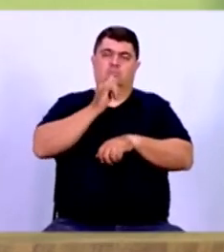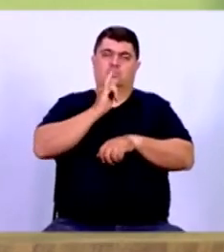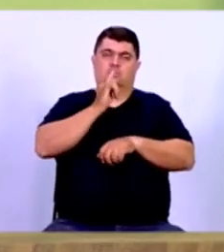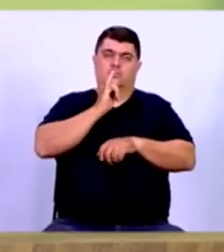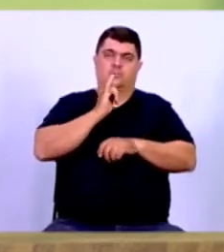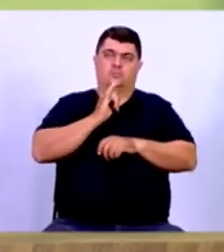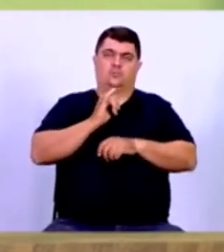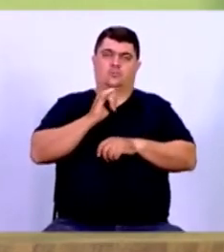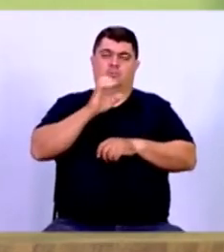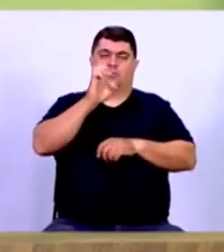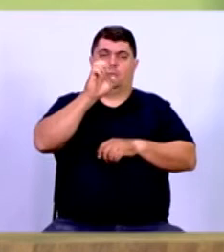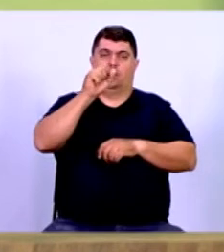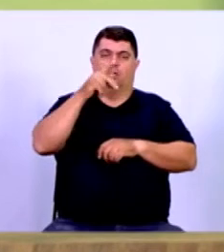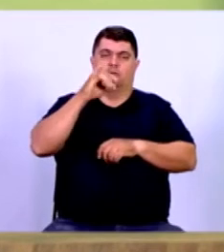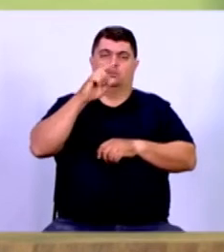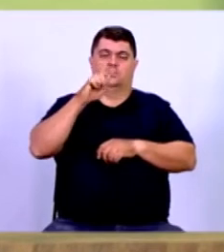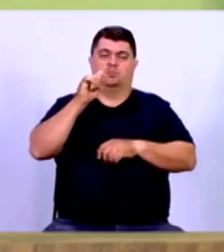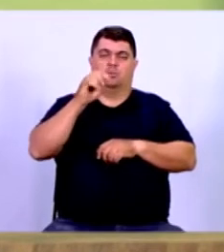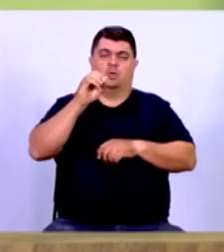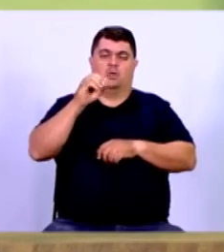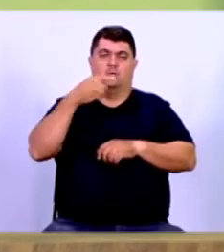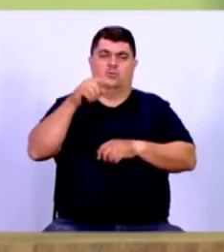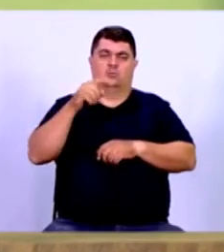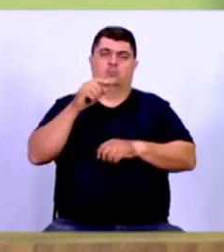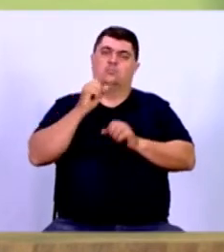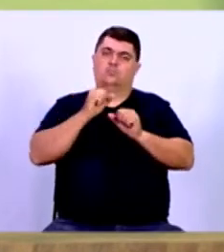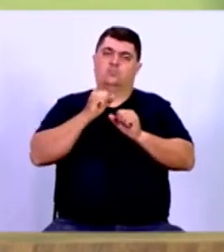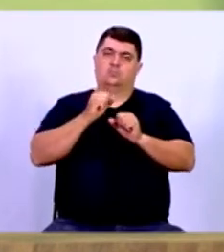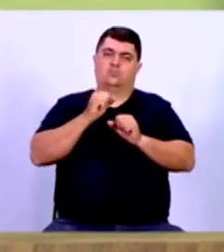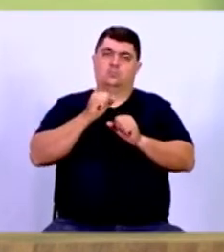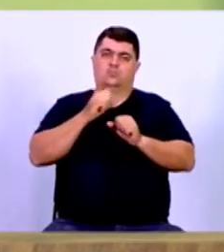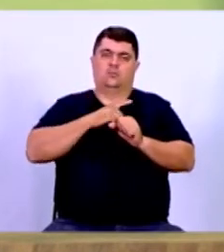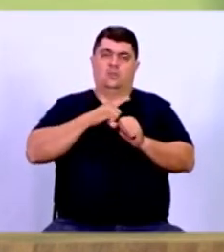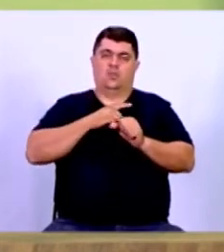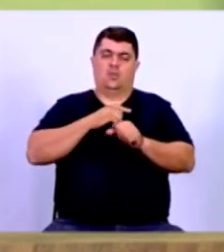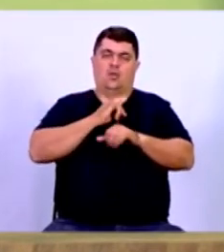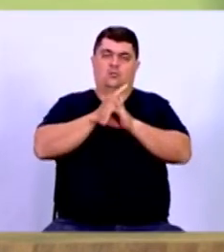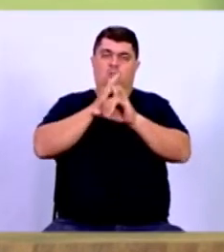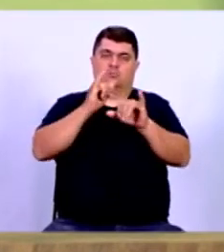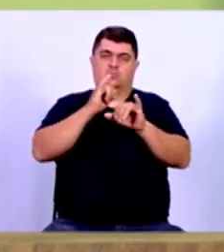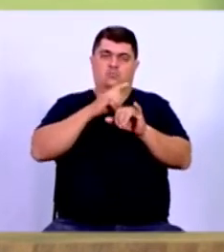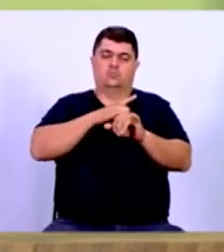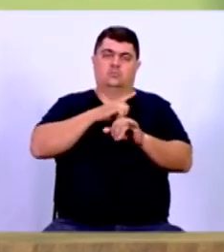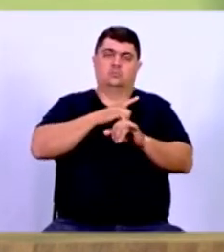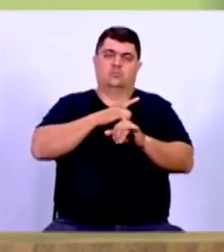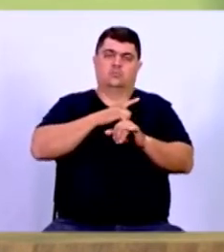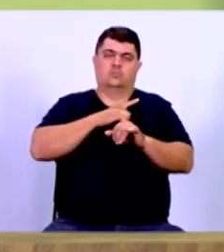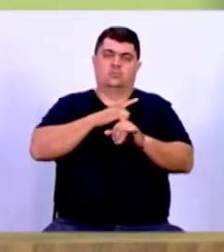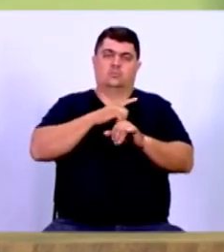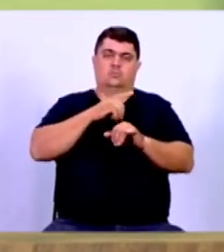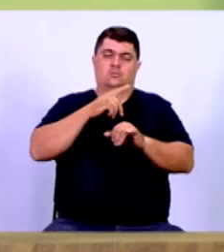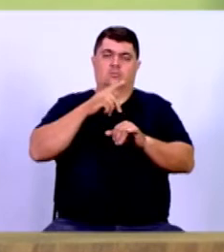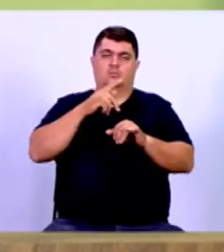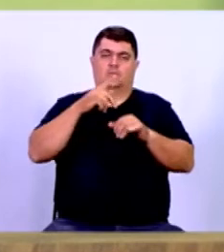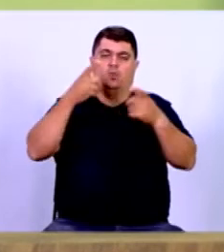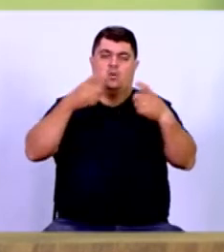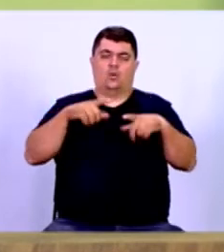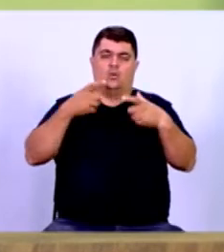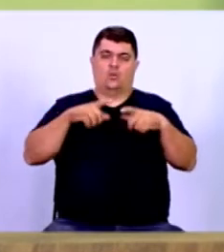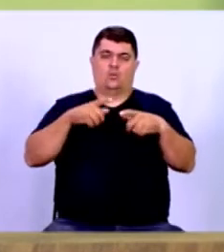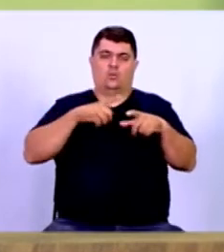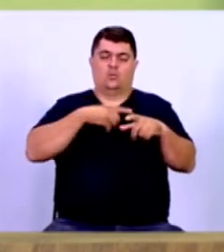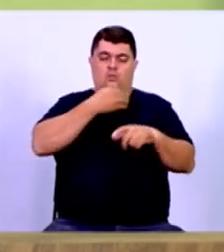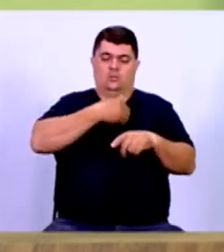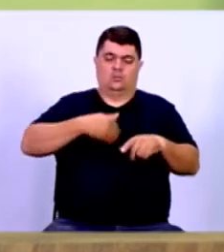exemplo, Espigão do Oeste colocou aqui que poderiam estar indicando, né, os provedores de internet e os